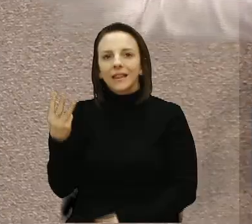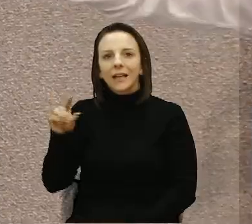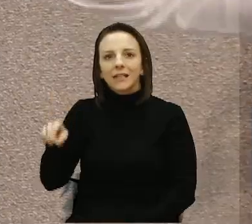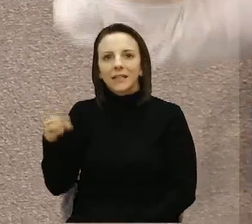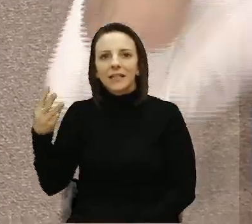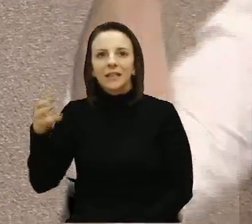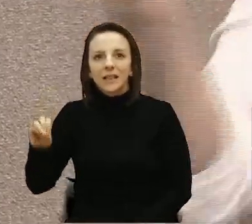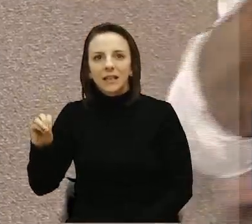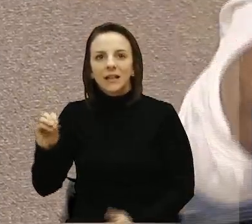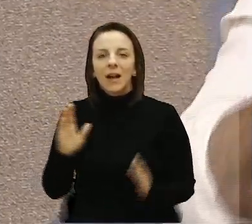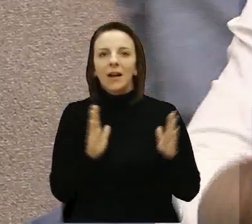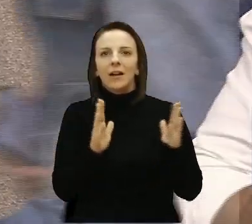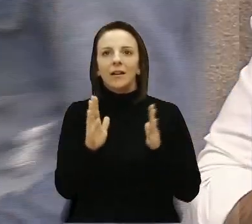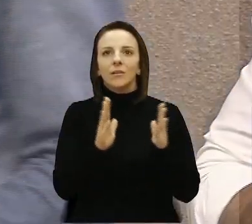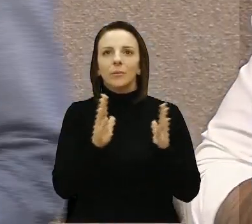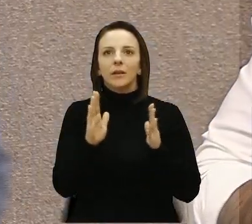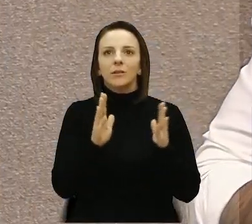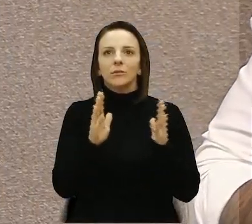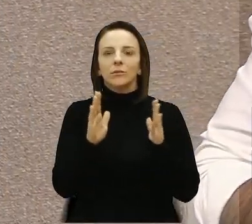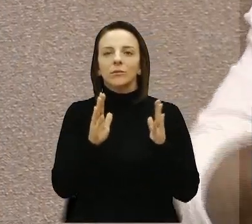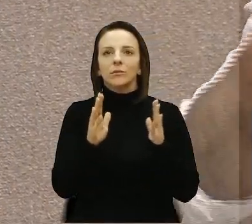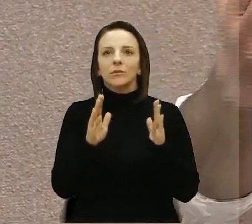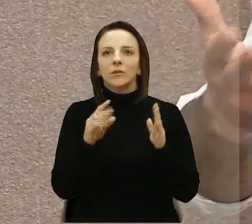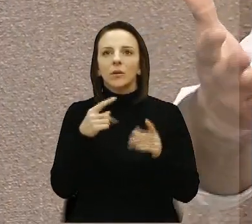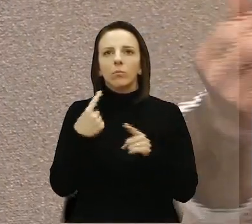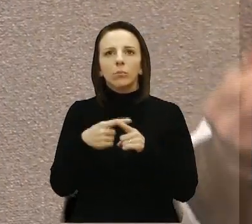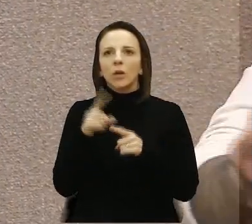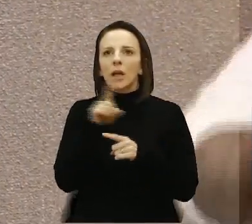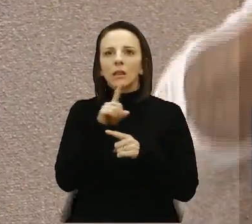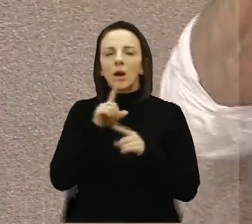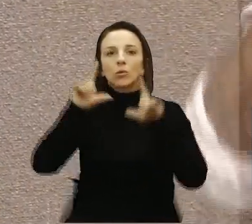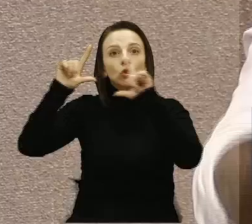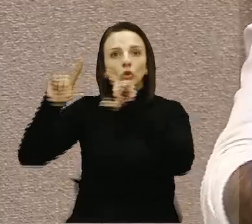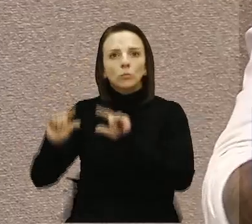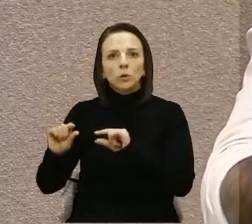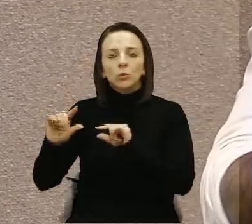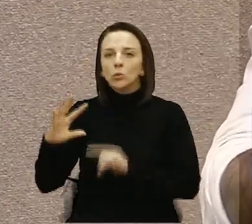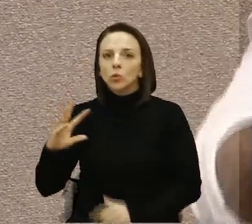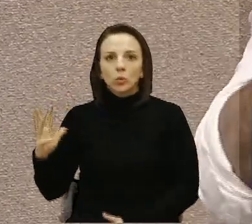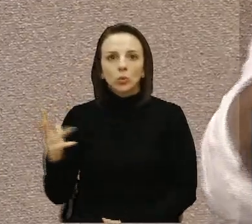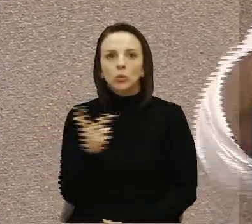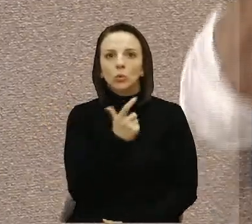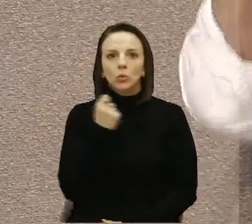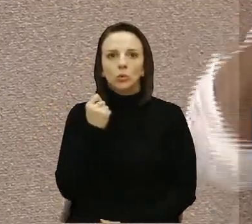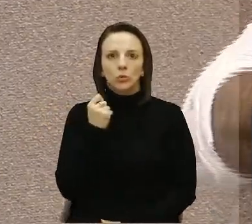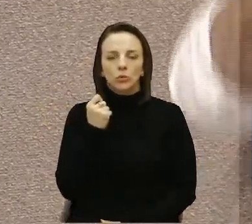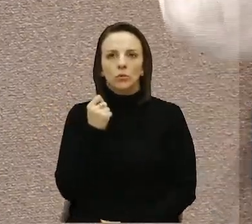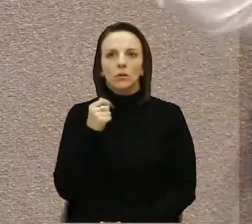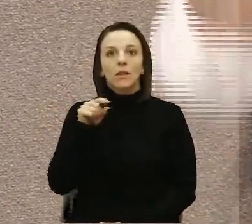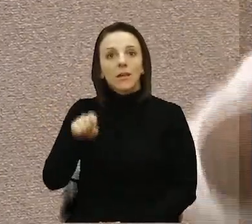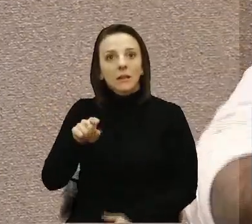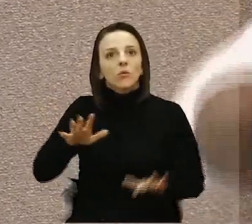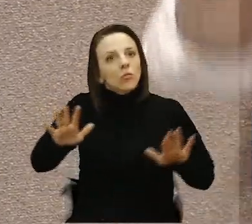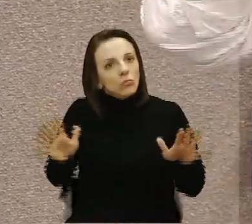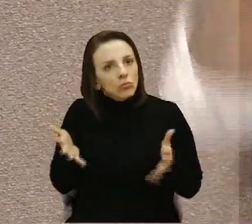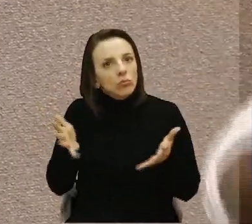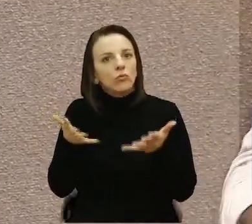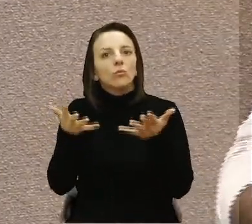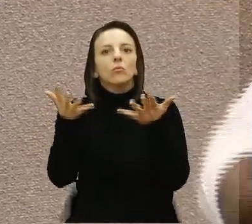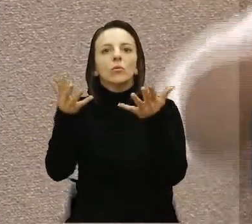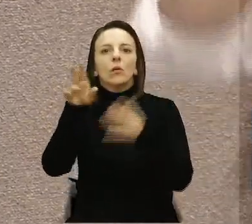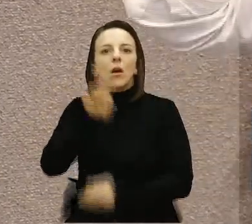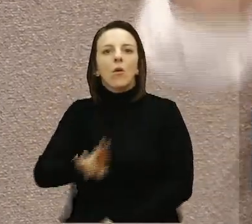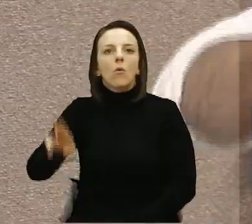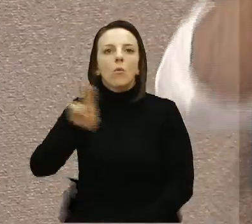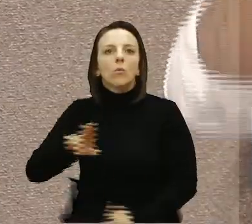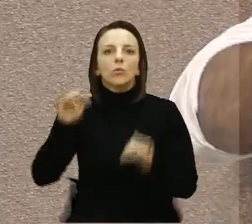entrepicos, por que não reduz geral? Por que não reduz geral? Meus amigos, isso vai estimular a utilização de